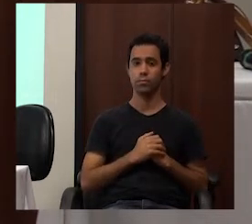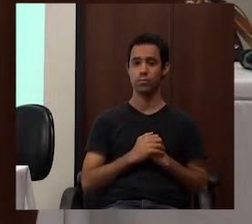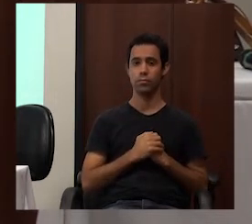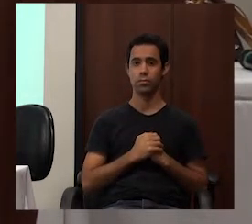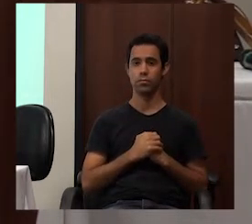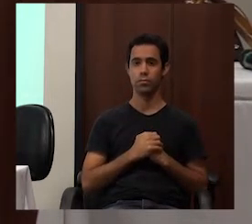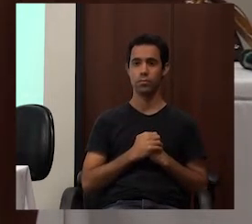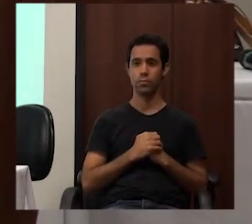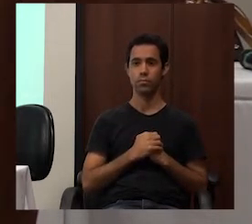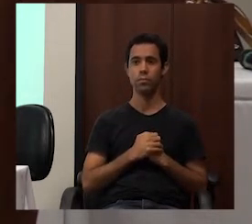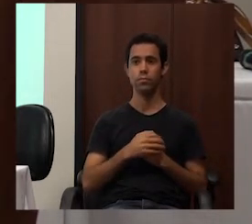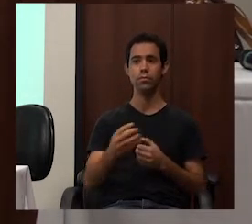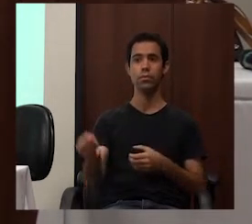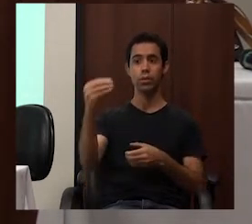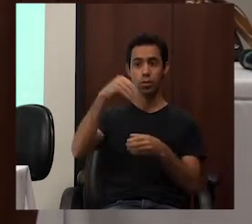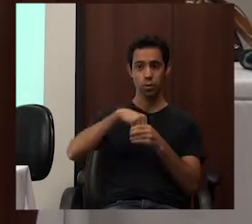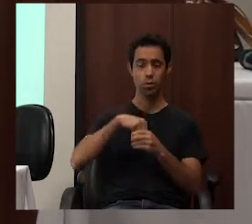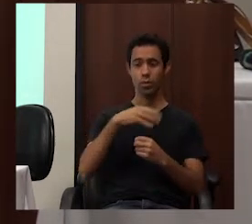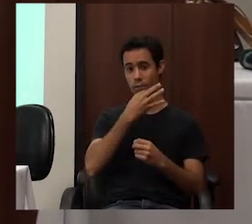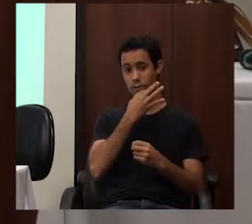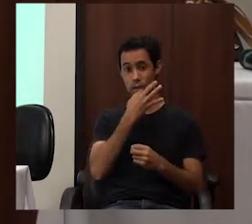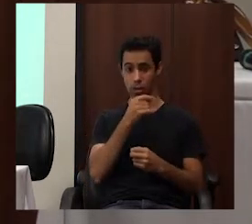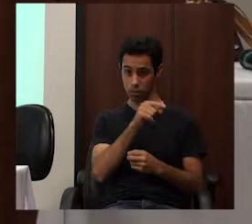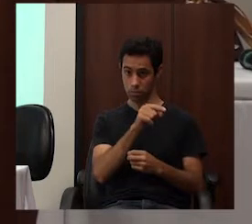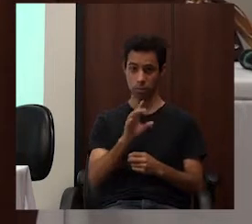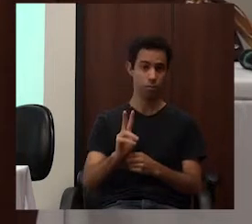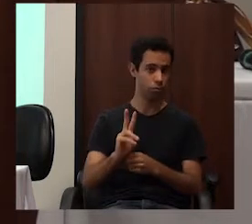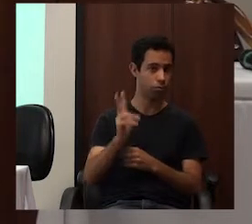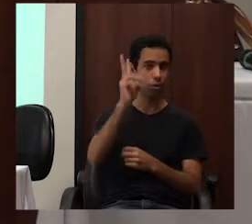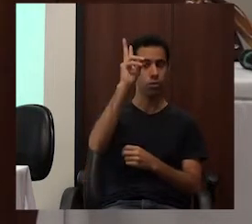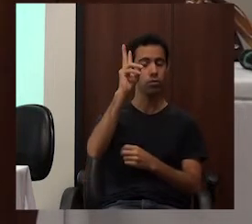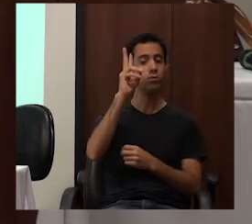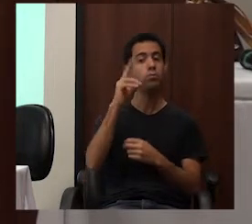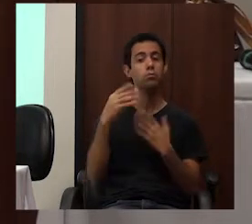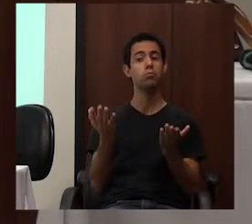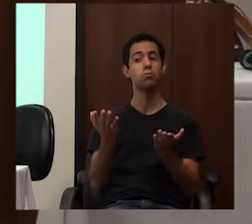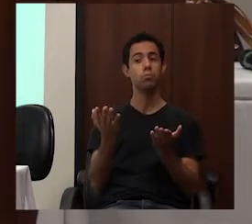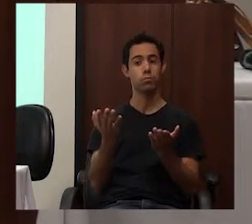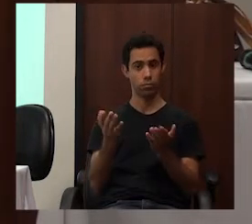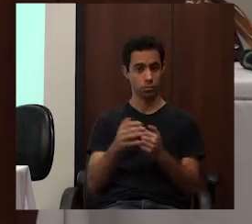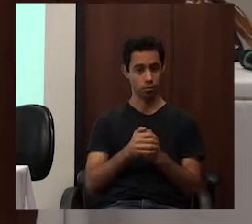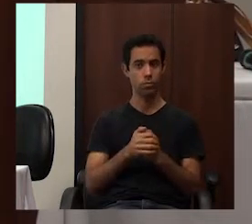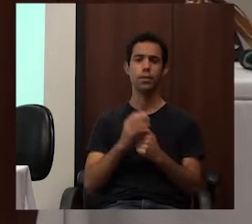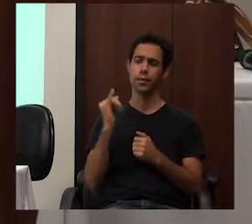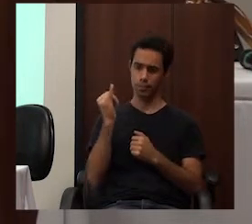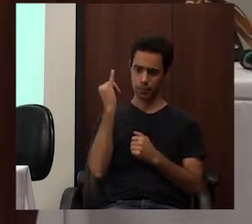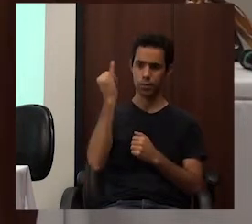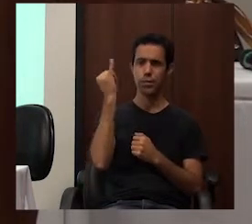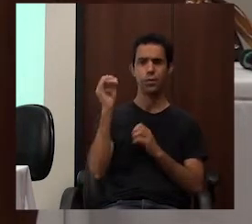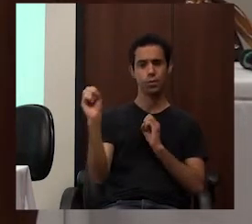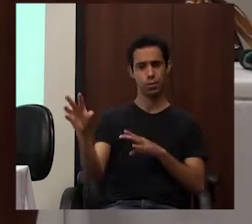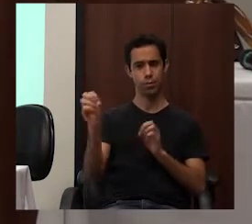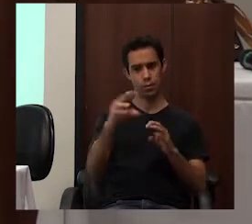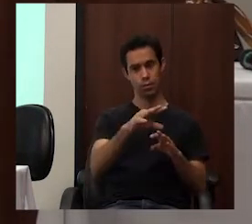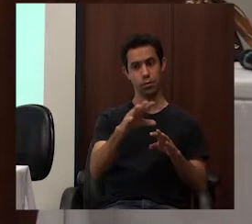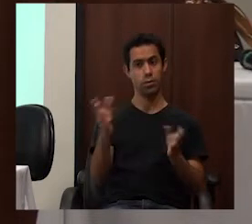entrar dentro do seu mundo e valorar a sua opinião. E daí que eu acho que é tão importante a educação